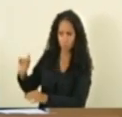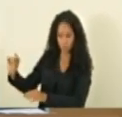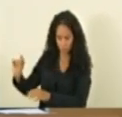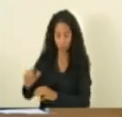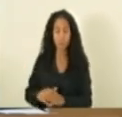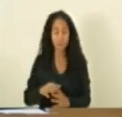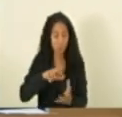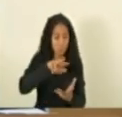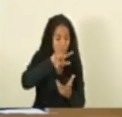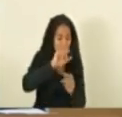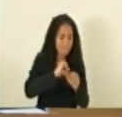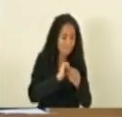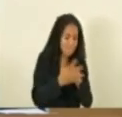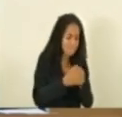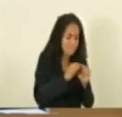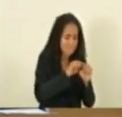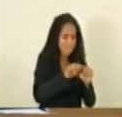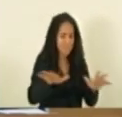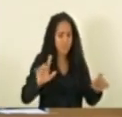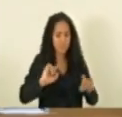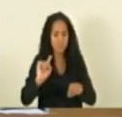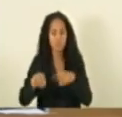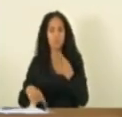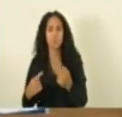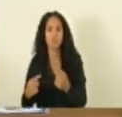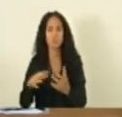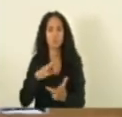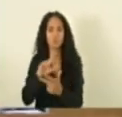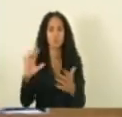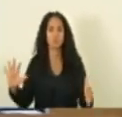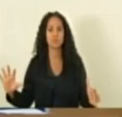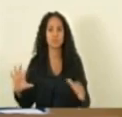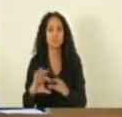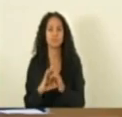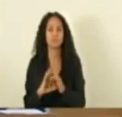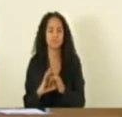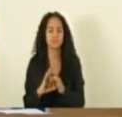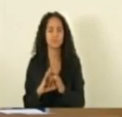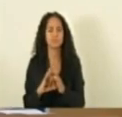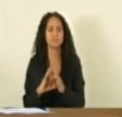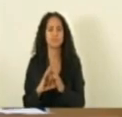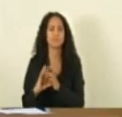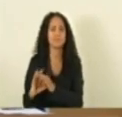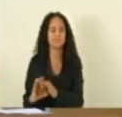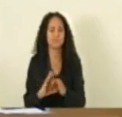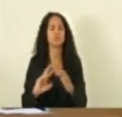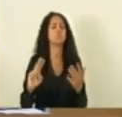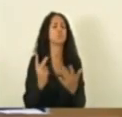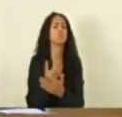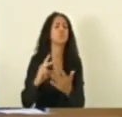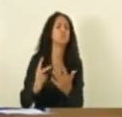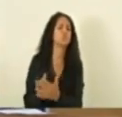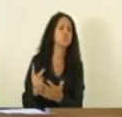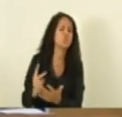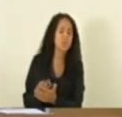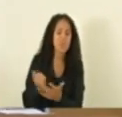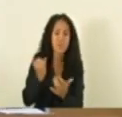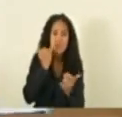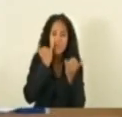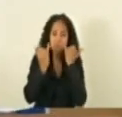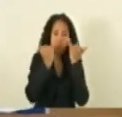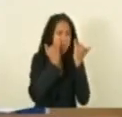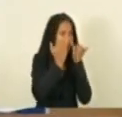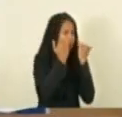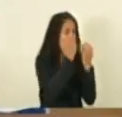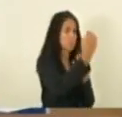mundo pós-pandemia, mas um mundo hiperconectado, uma superconexão está ocorrendo, informação chega de